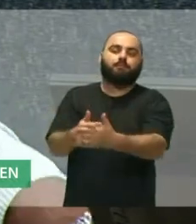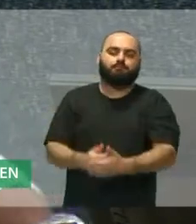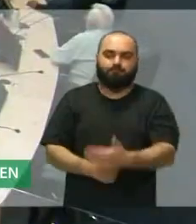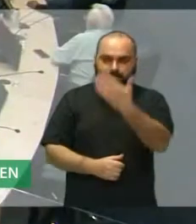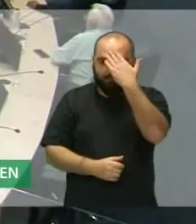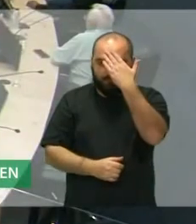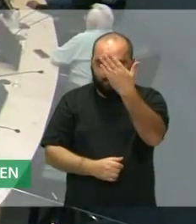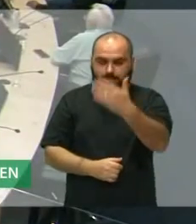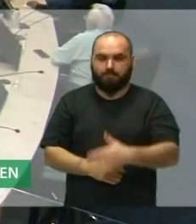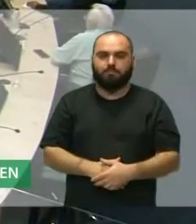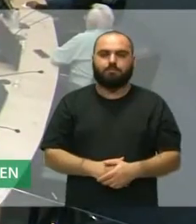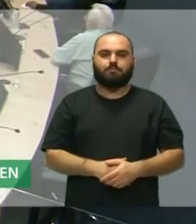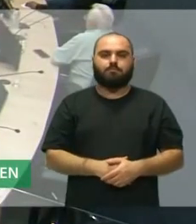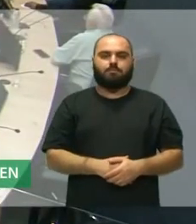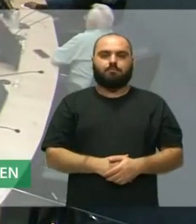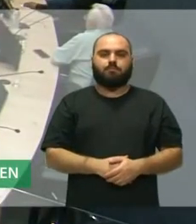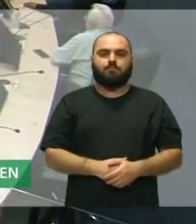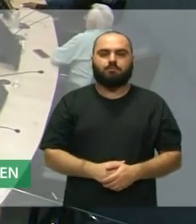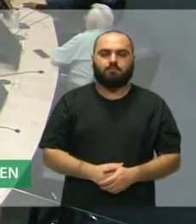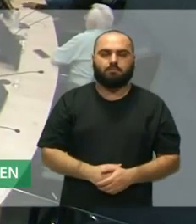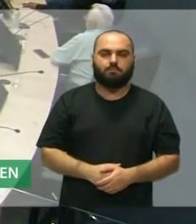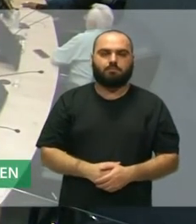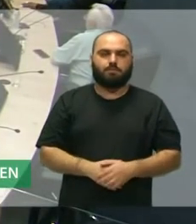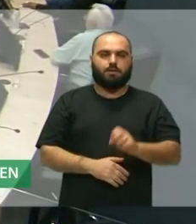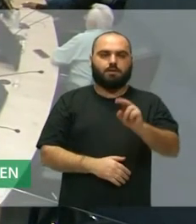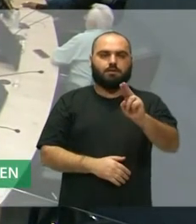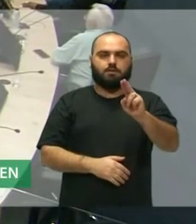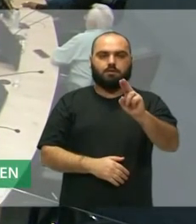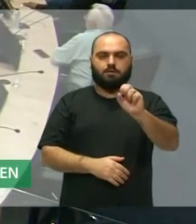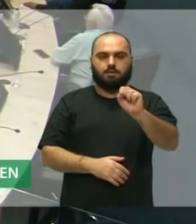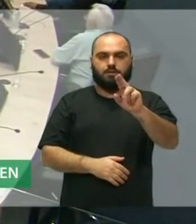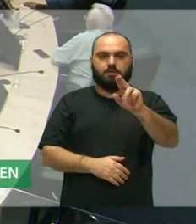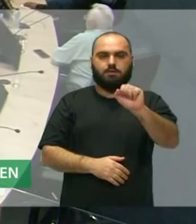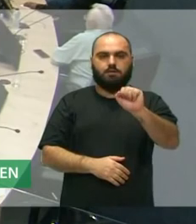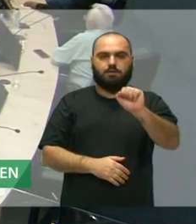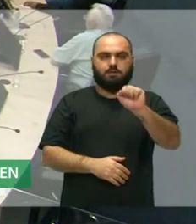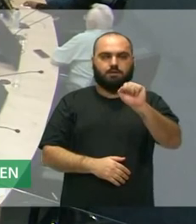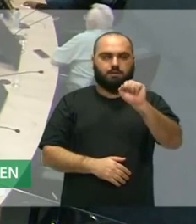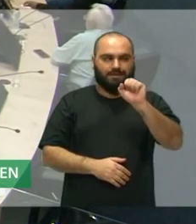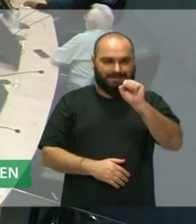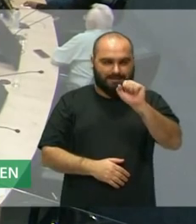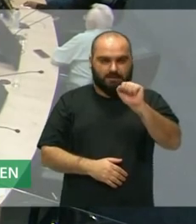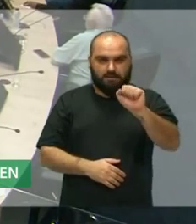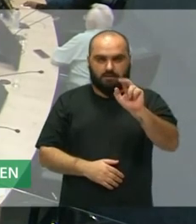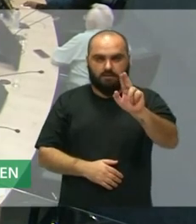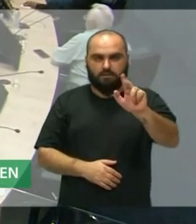Obrigado. Saúl, Associação Empresarial.